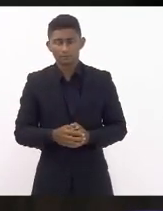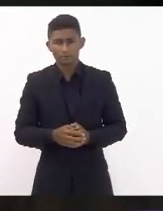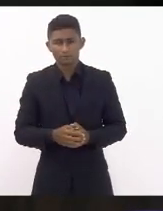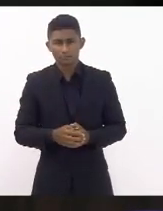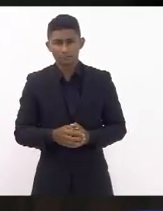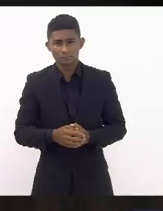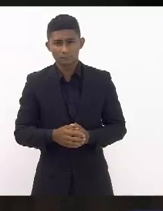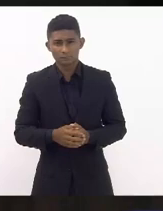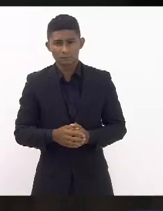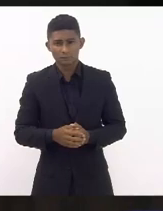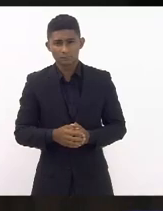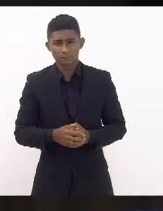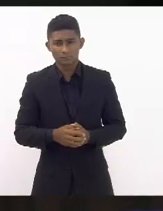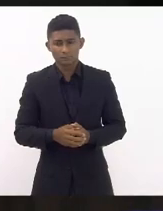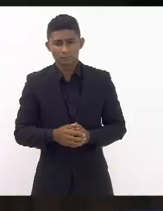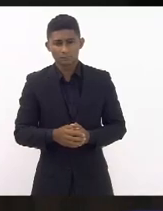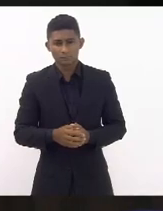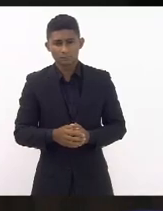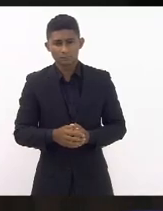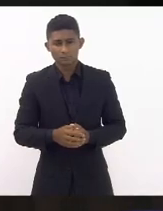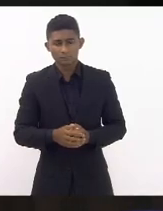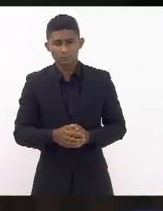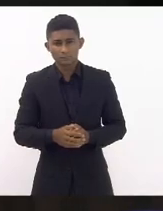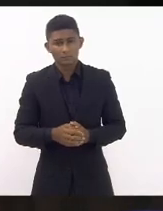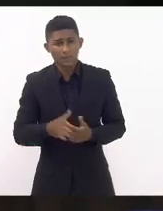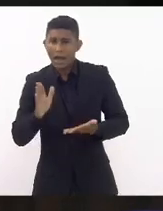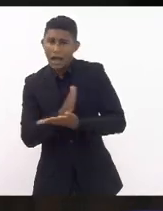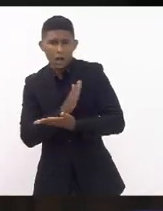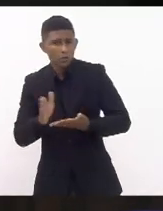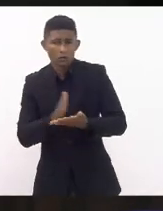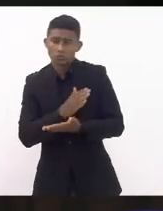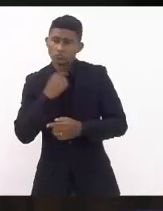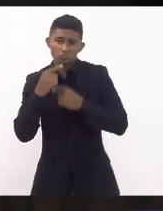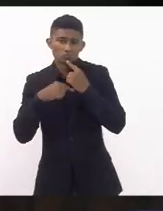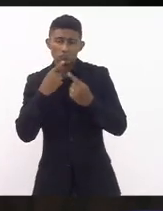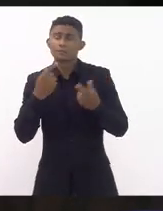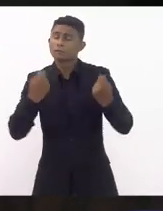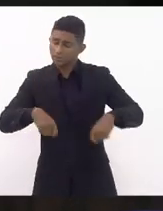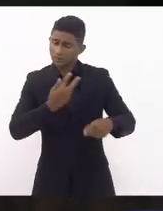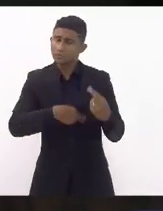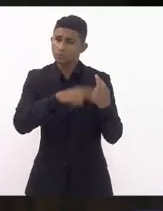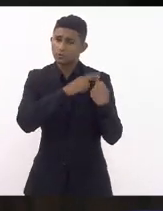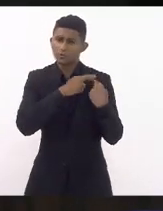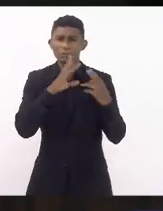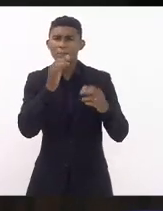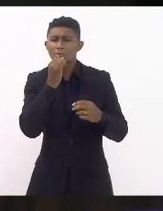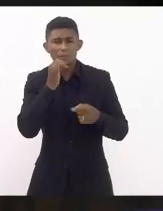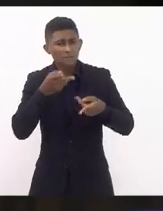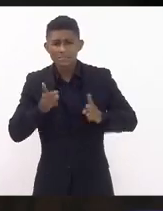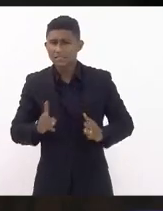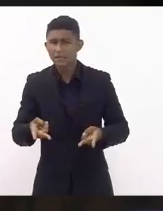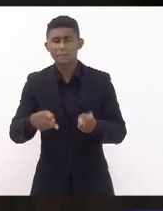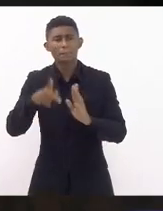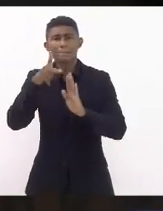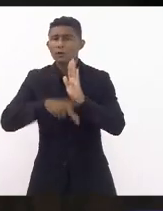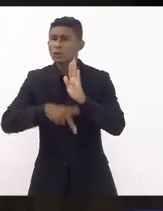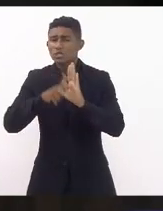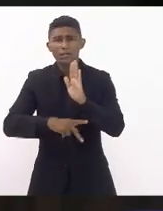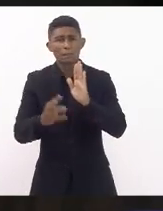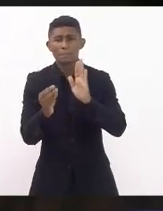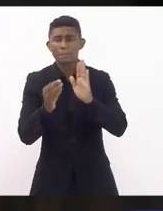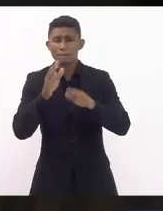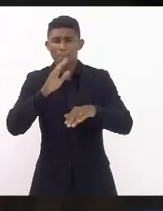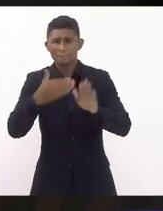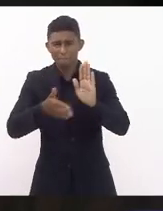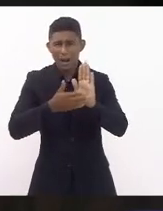uma das maiores arrecadações do Estado. Tem coisas que não dá, tem que ter responsabilidade. Agora, eu nunca me neguei a trazer nenhum projeto ao pauta. Pelo contrário,